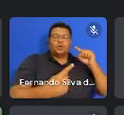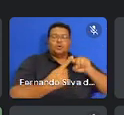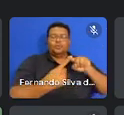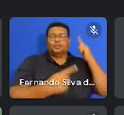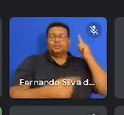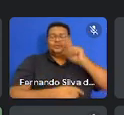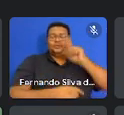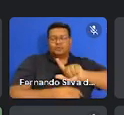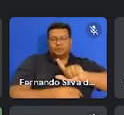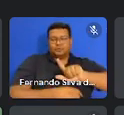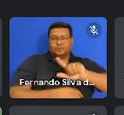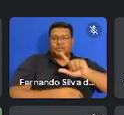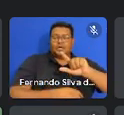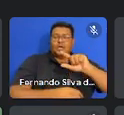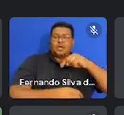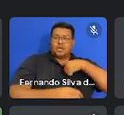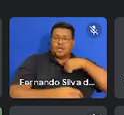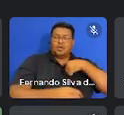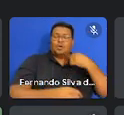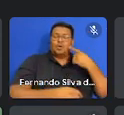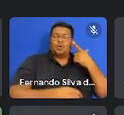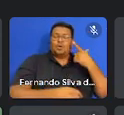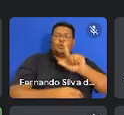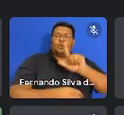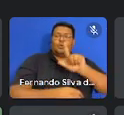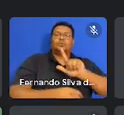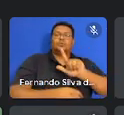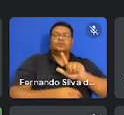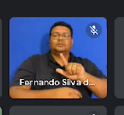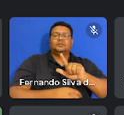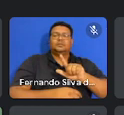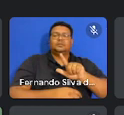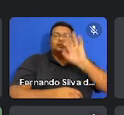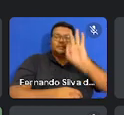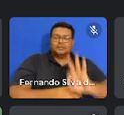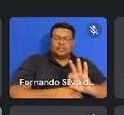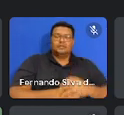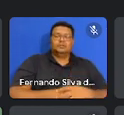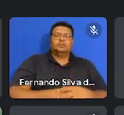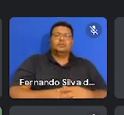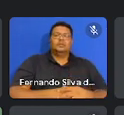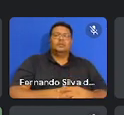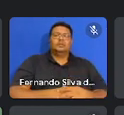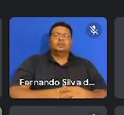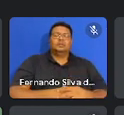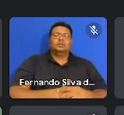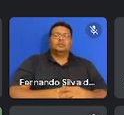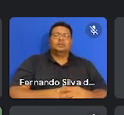para eu concluir o meu evento, para acontecer o meu evento, Silvânia?